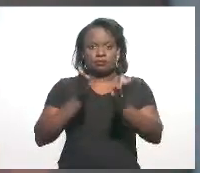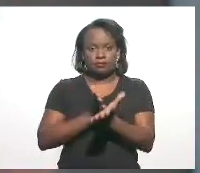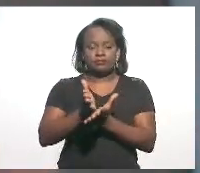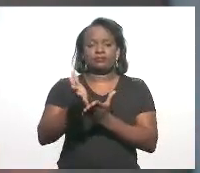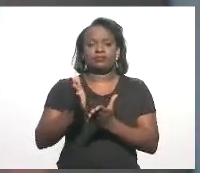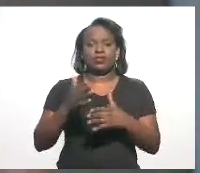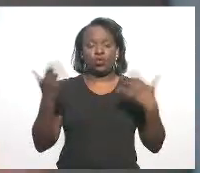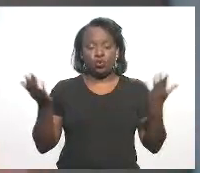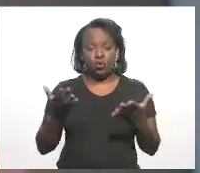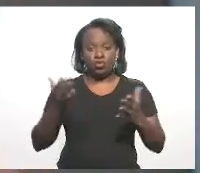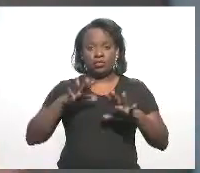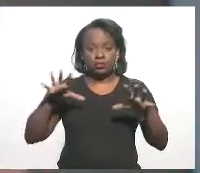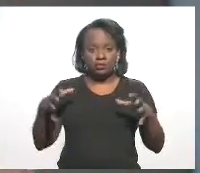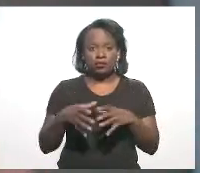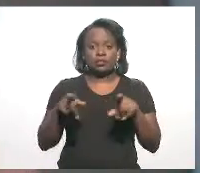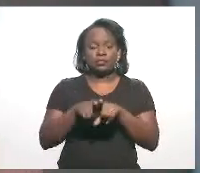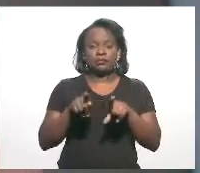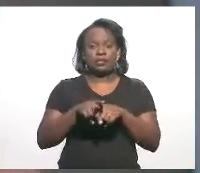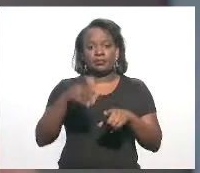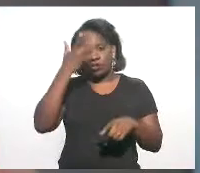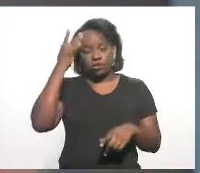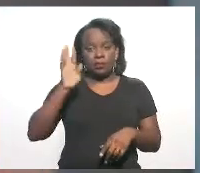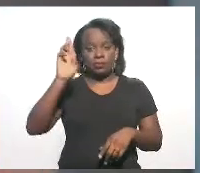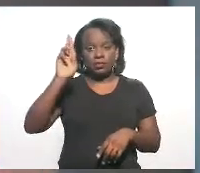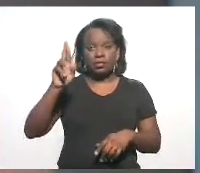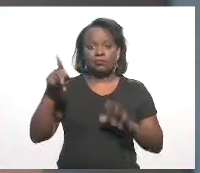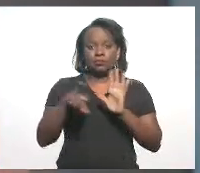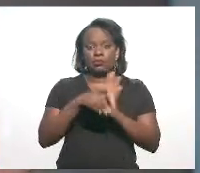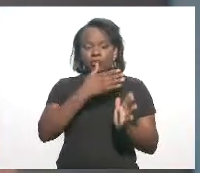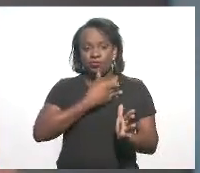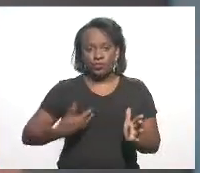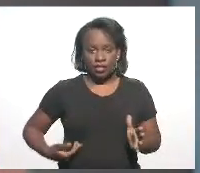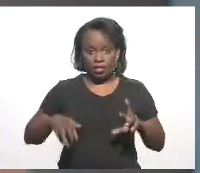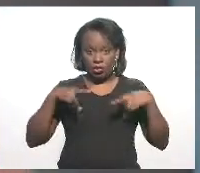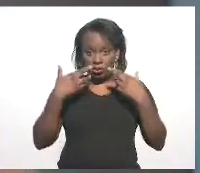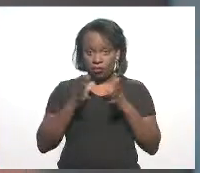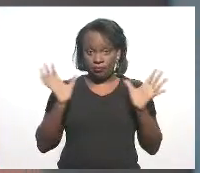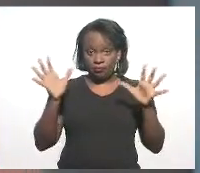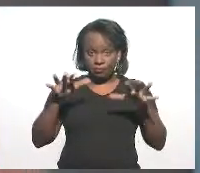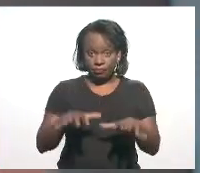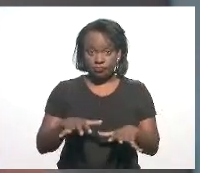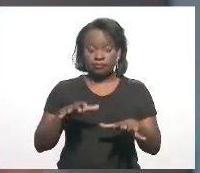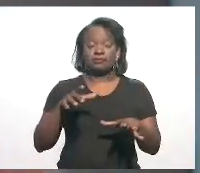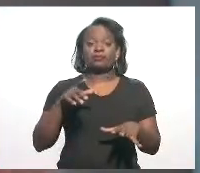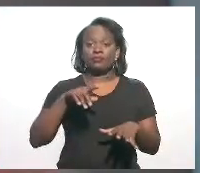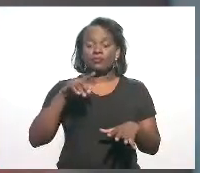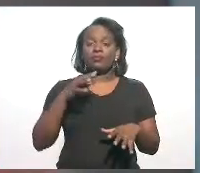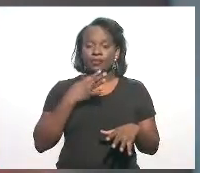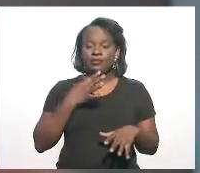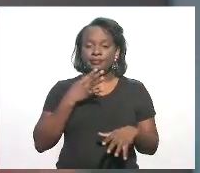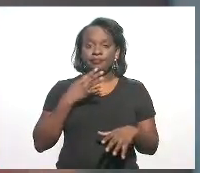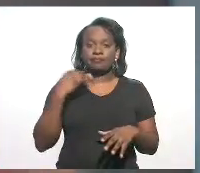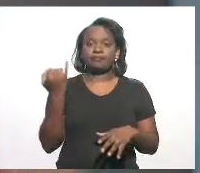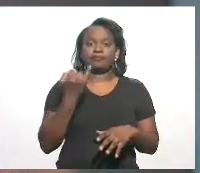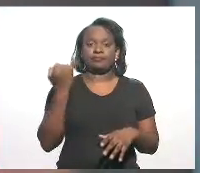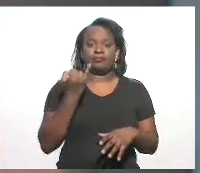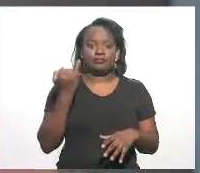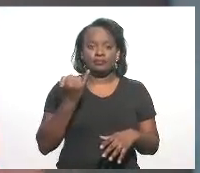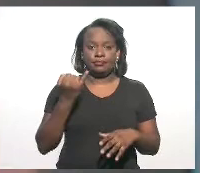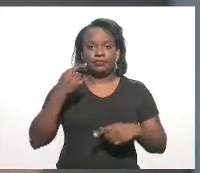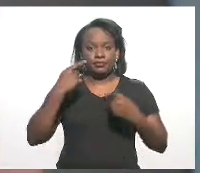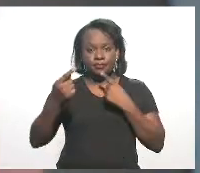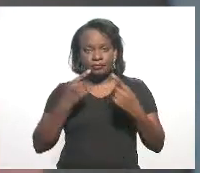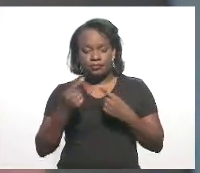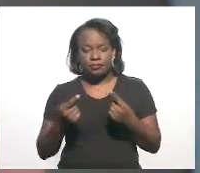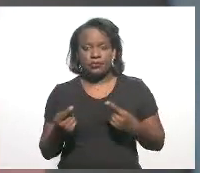a participação, inclusive, dos representantes do governo nessa audiência pública foi de reconhecer a importância desse